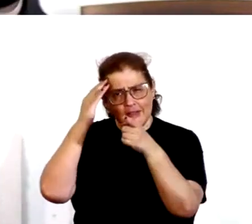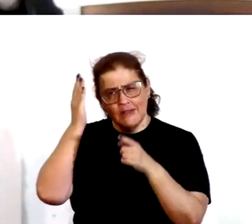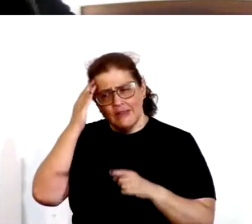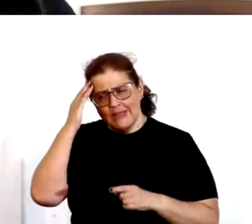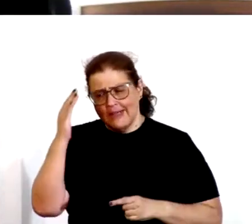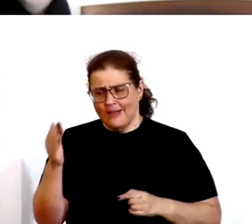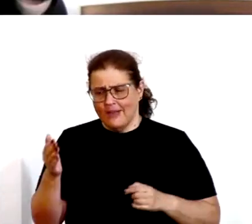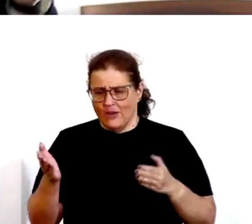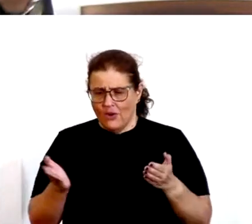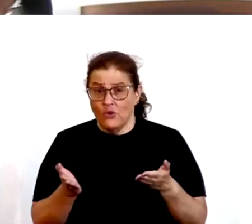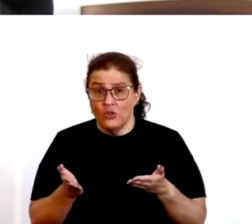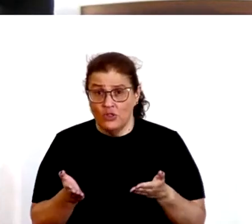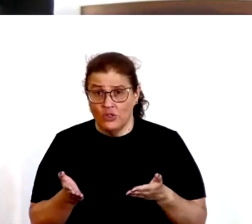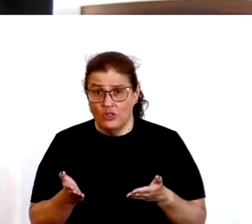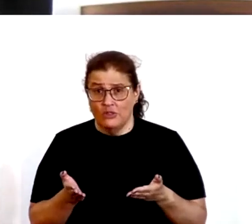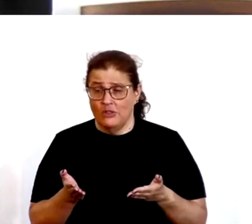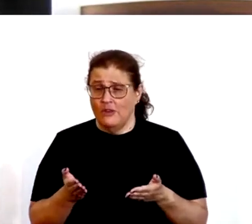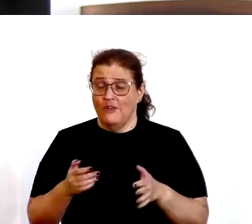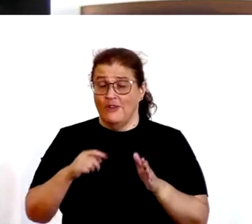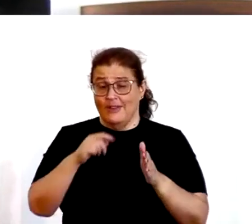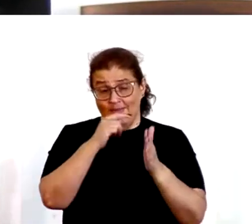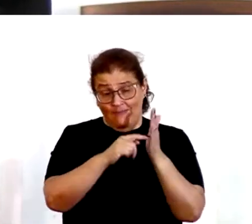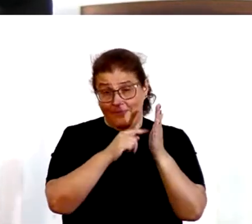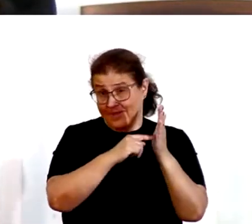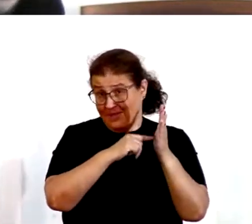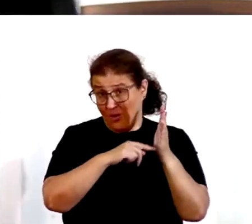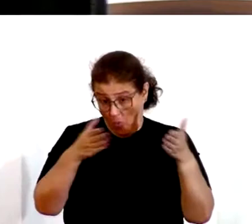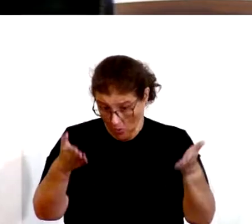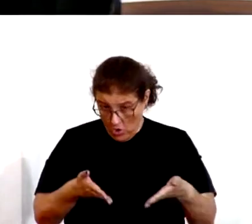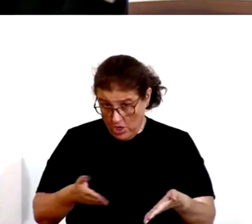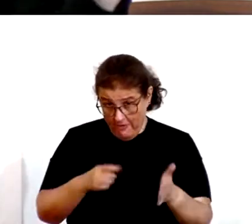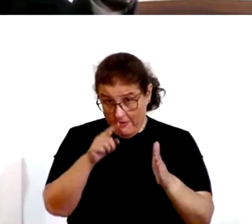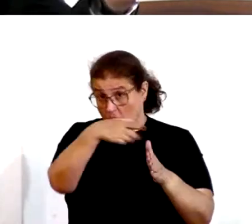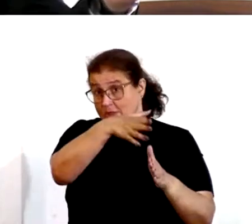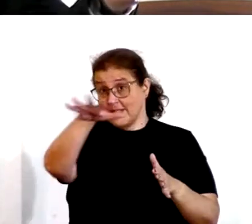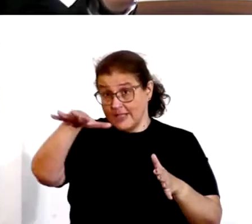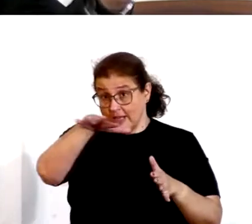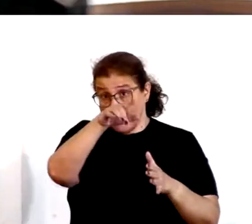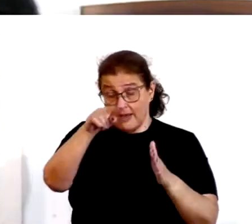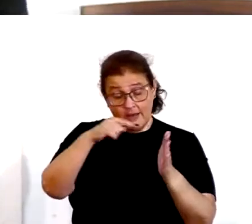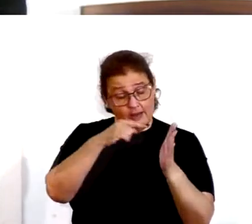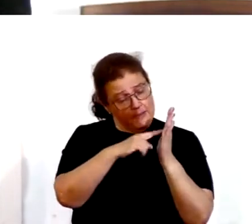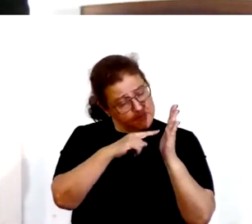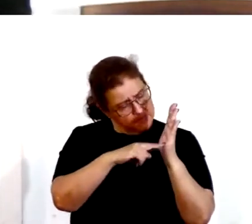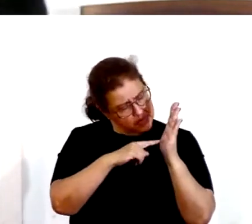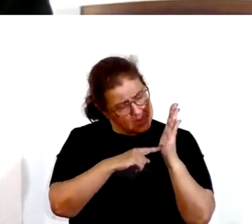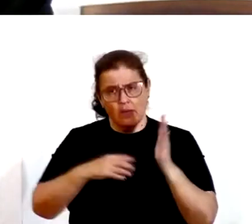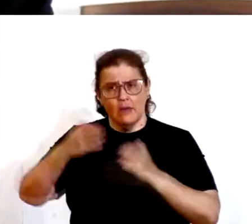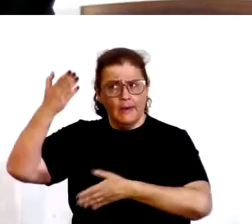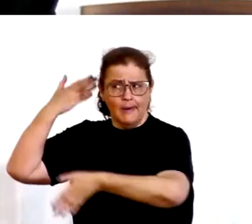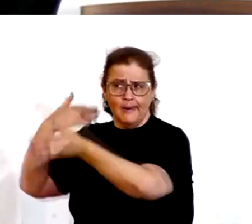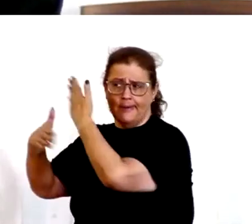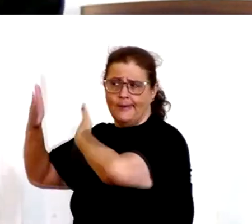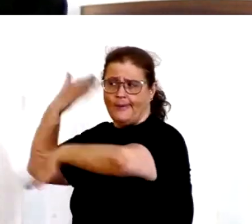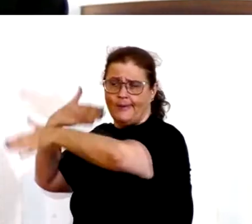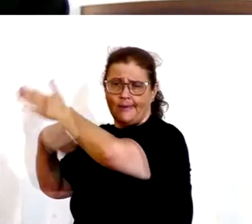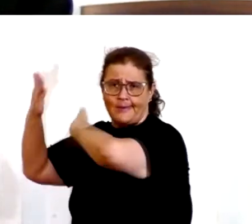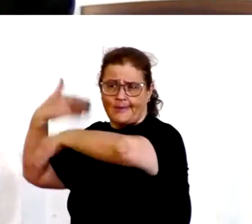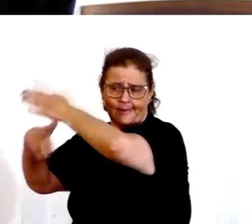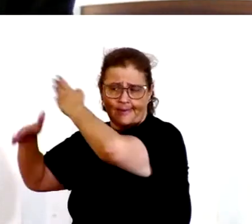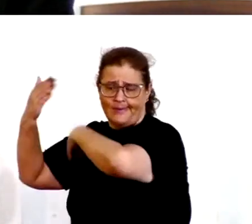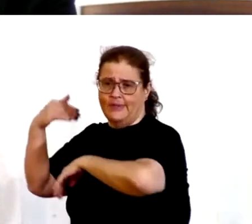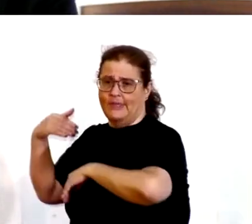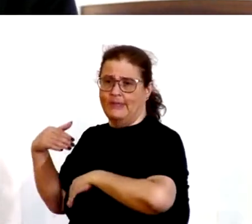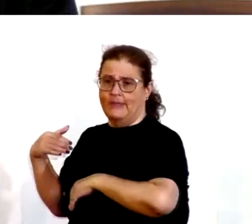porque houve um planejamento na eternidade, para que no tempo vocês pudessem ser salvos